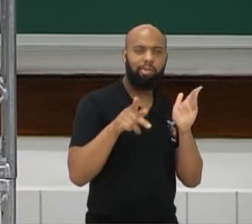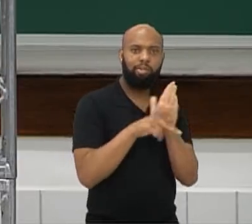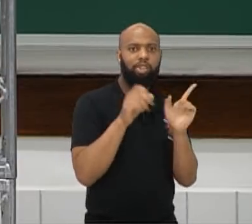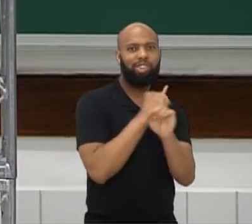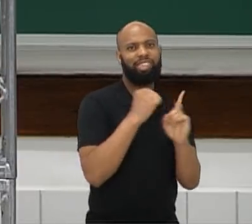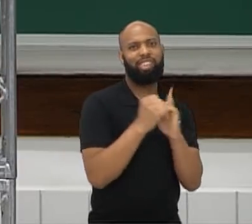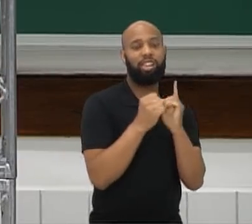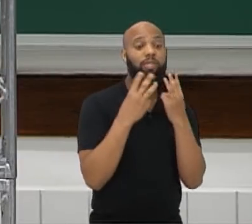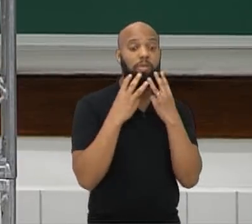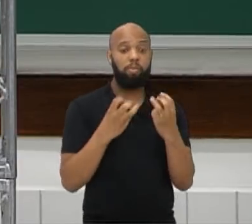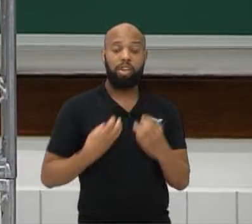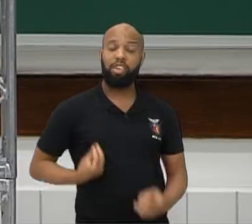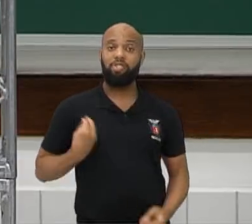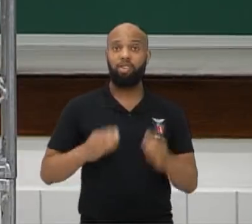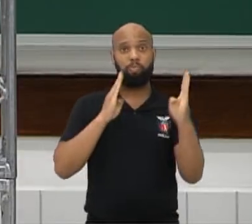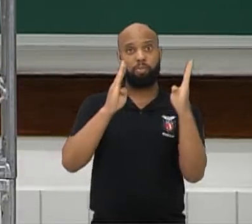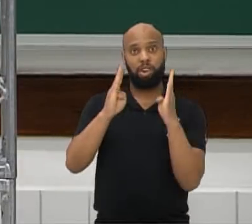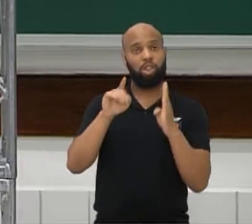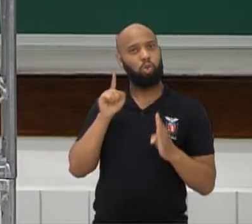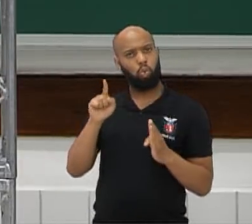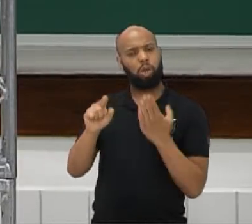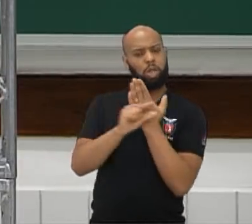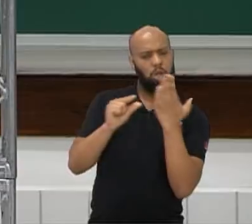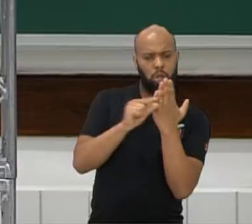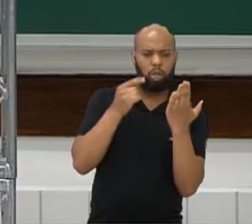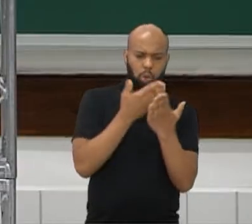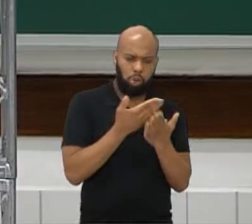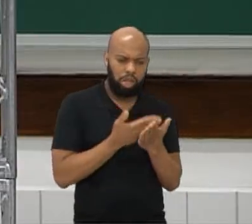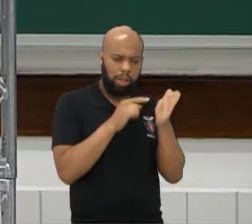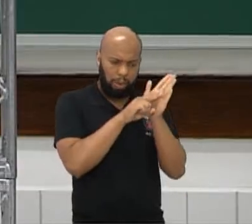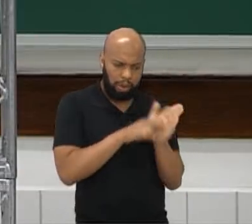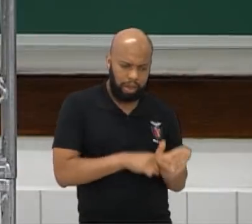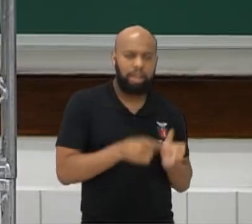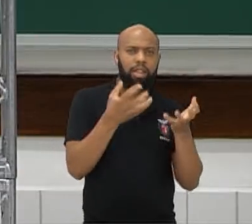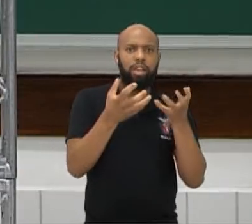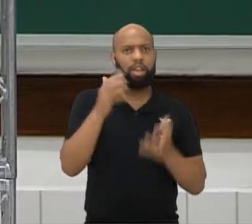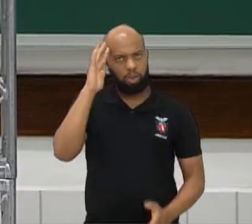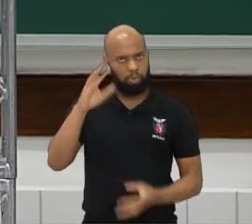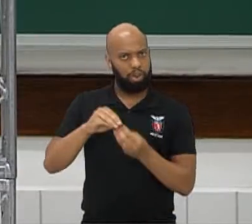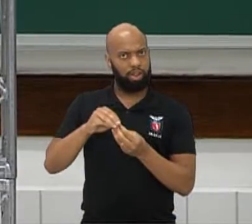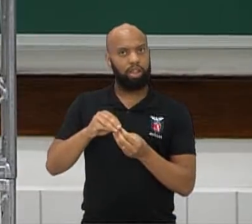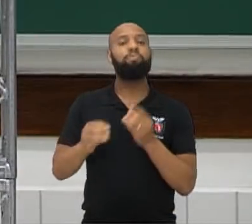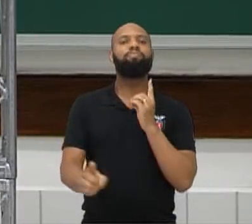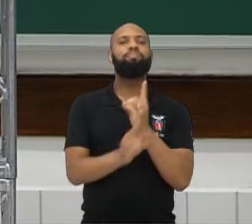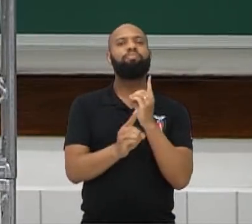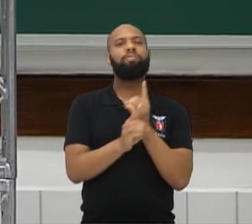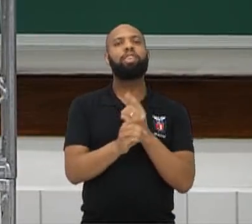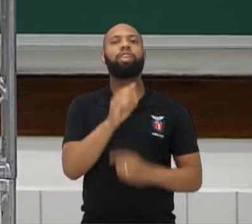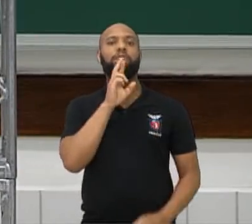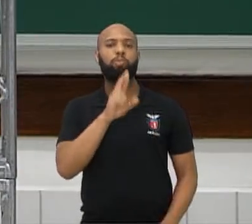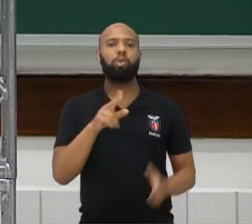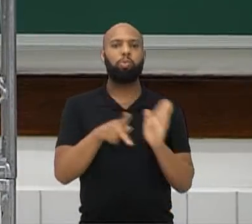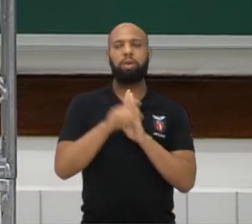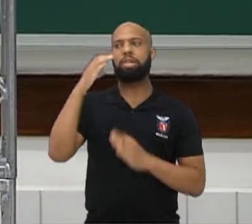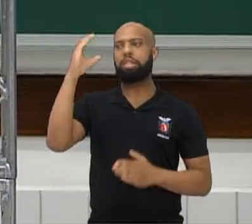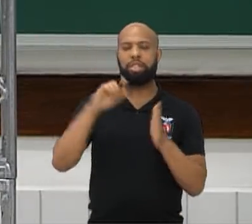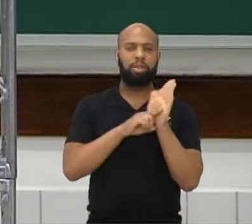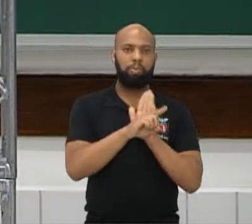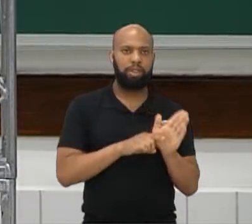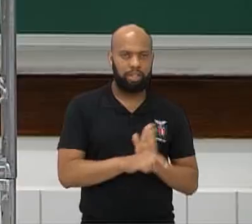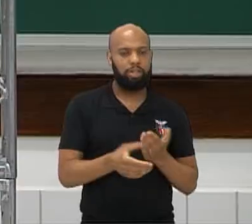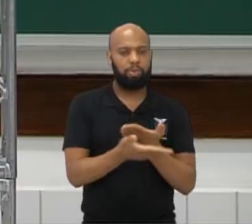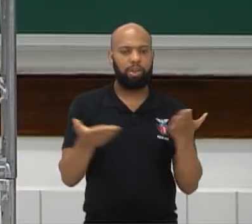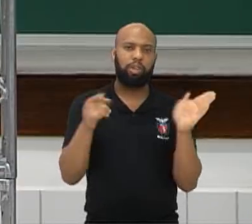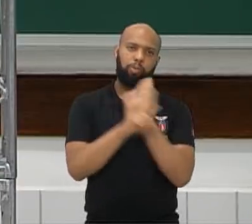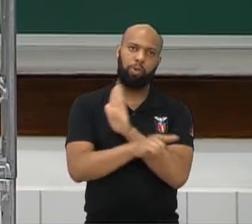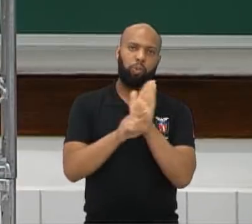vivendo e, como um grande teórico, um grande intelectual, buscou entender e achar as respostas científicas para aquelas